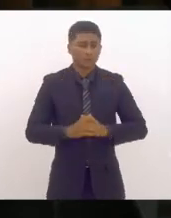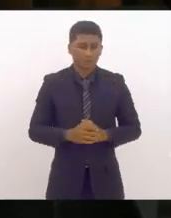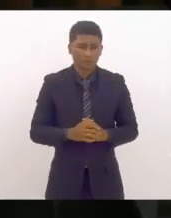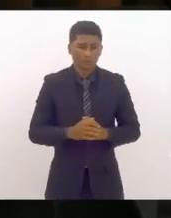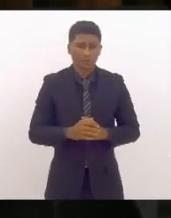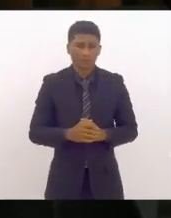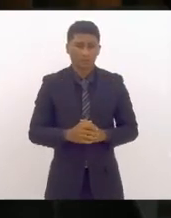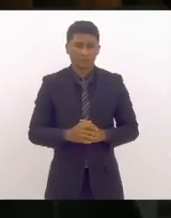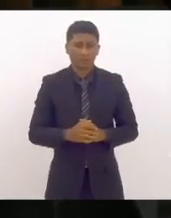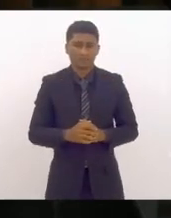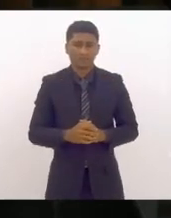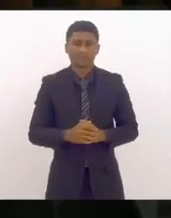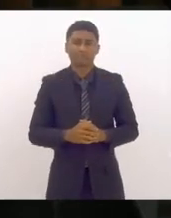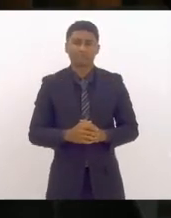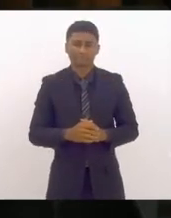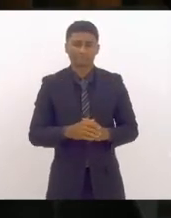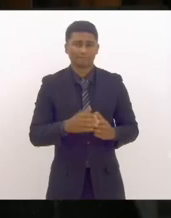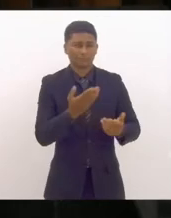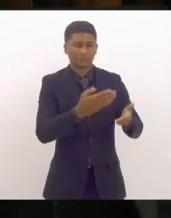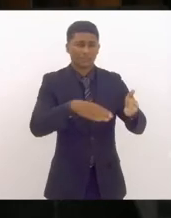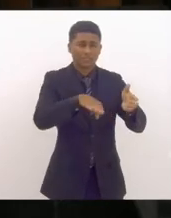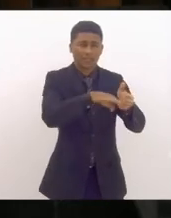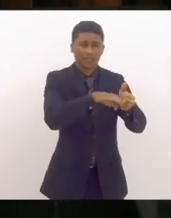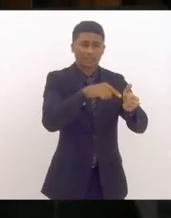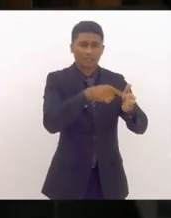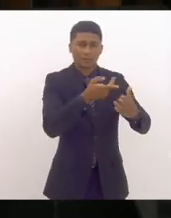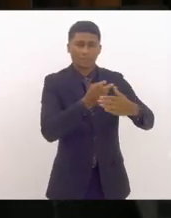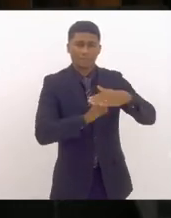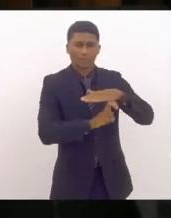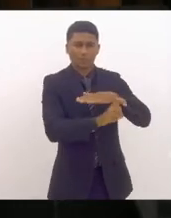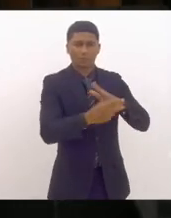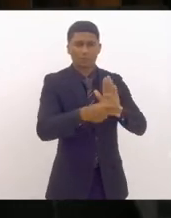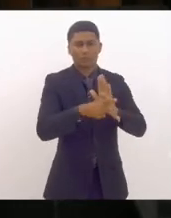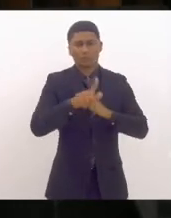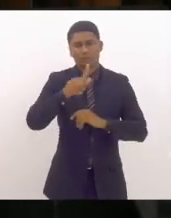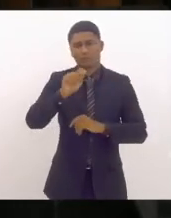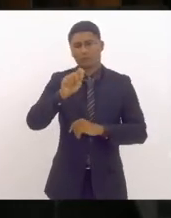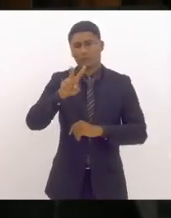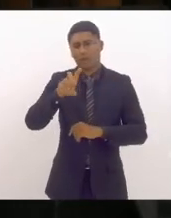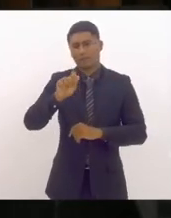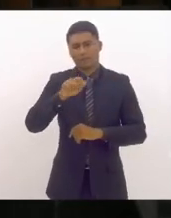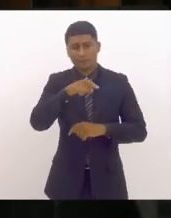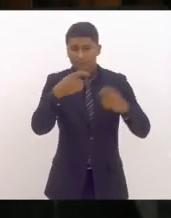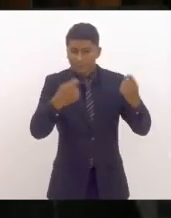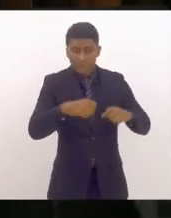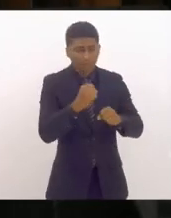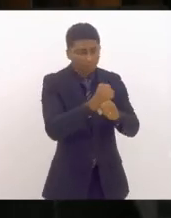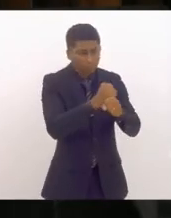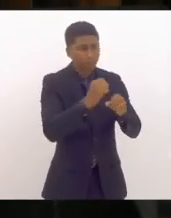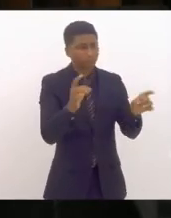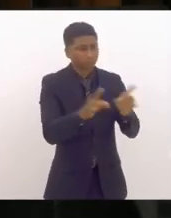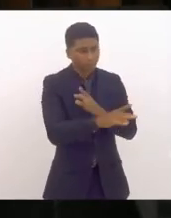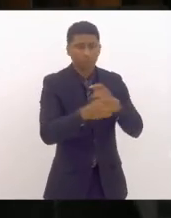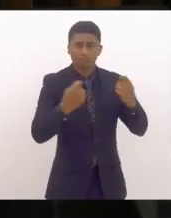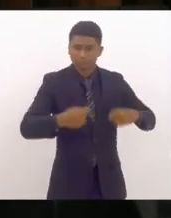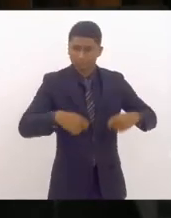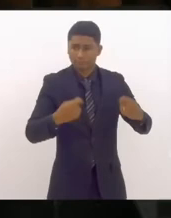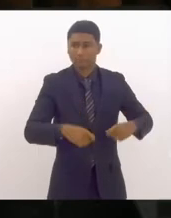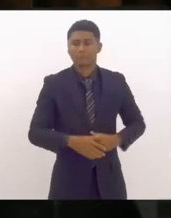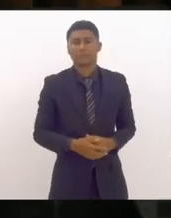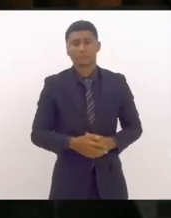terminar a estação do metrô da Gávea. Quando, na verdade, precisa dar uma